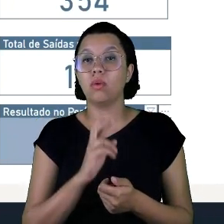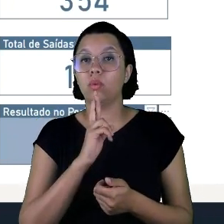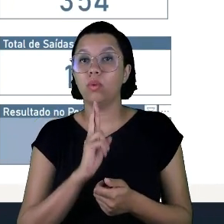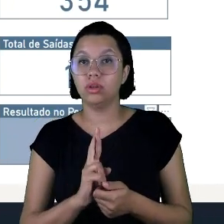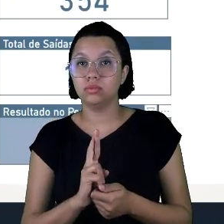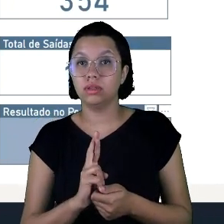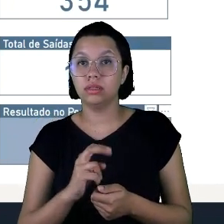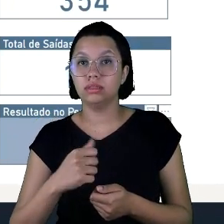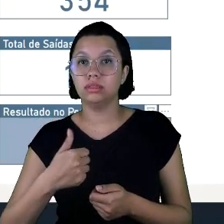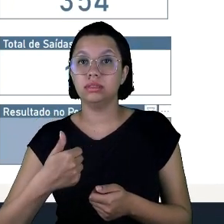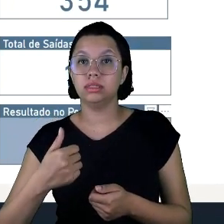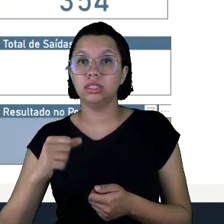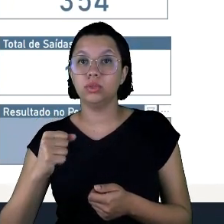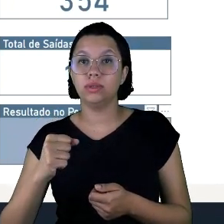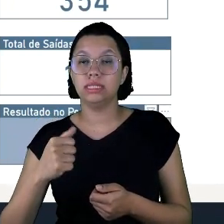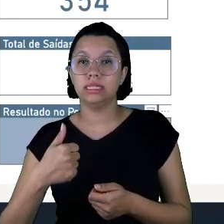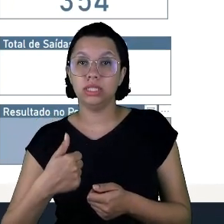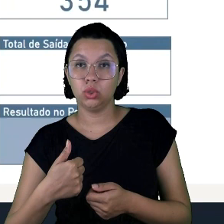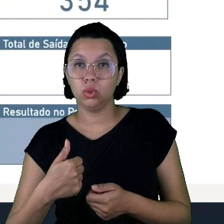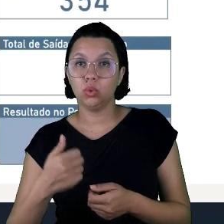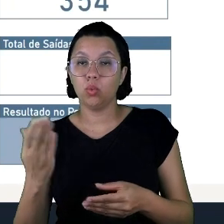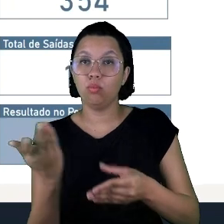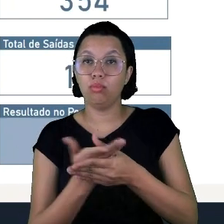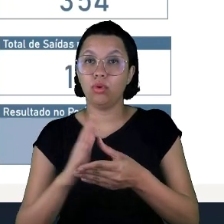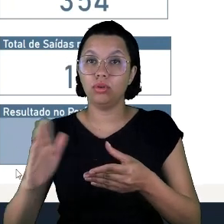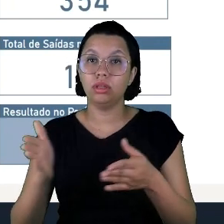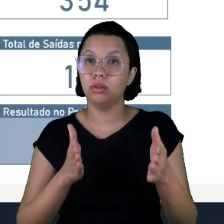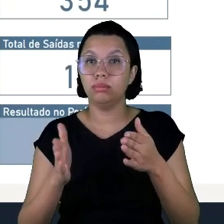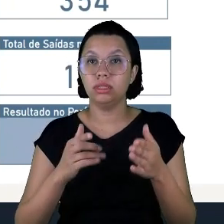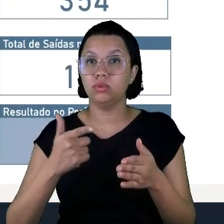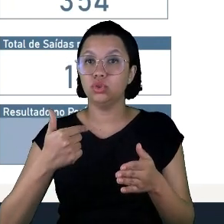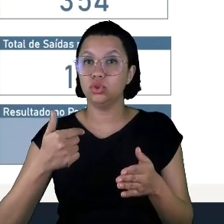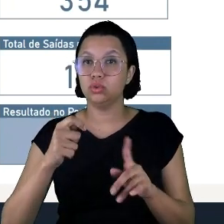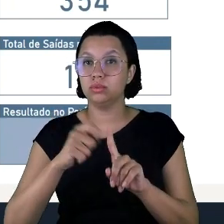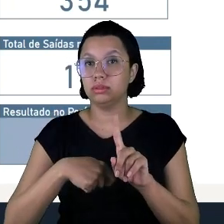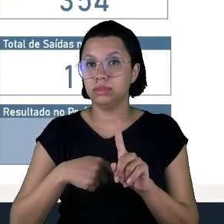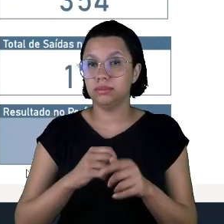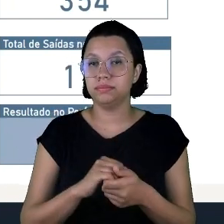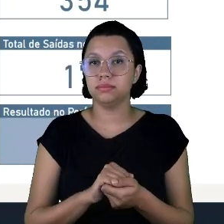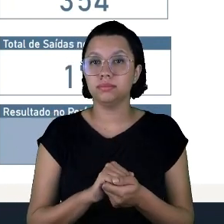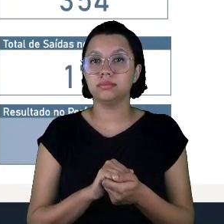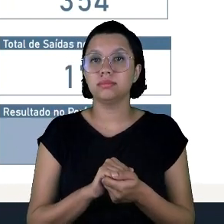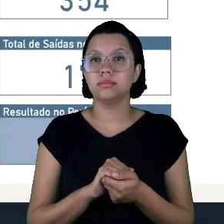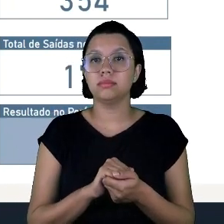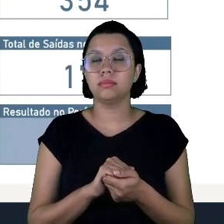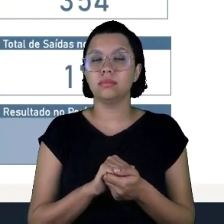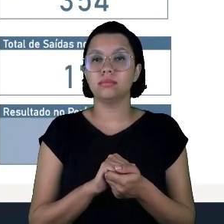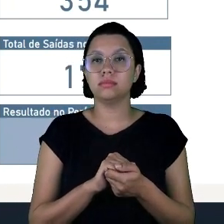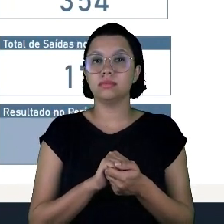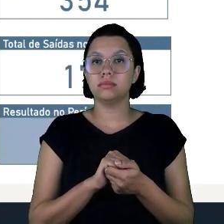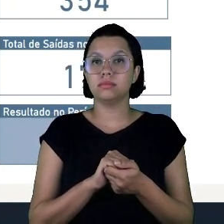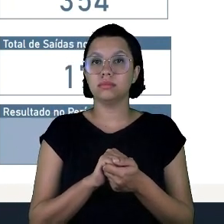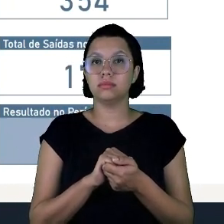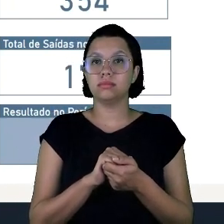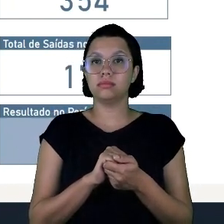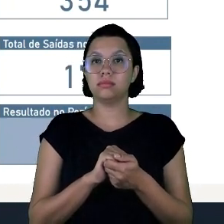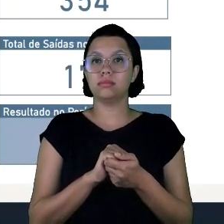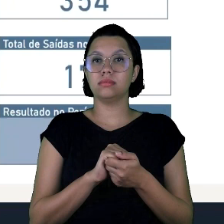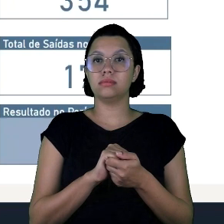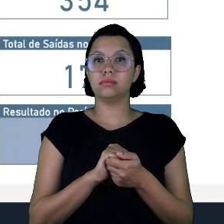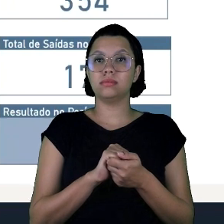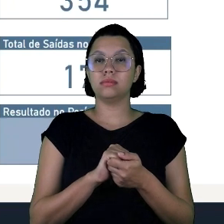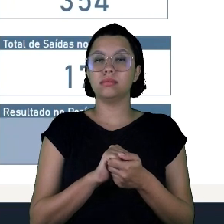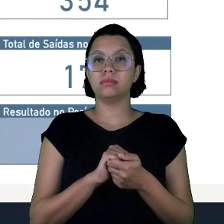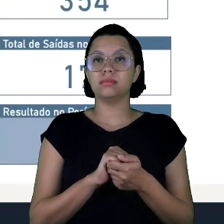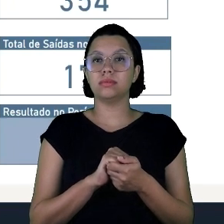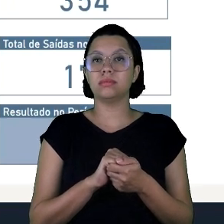o saldo aqui é de 181 processos nesses 12 meses. Gráficos na tela.